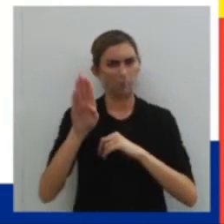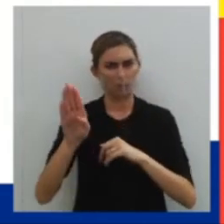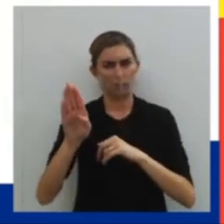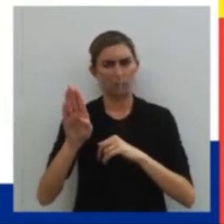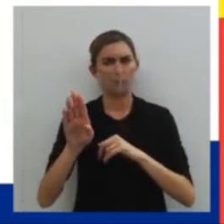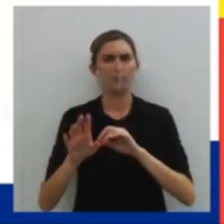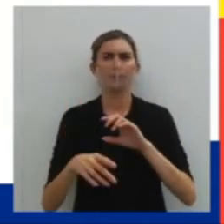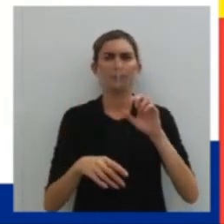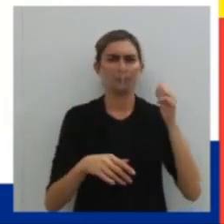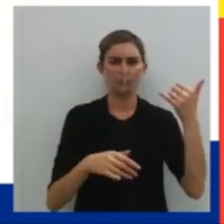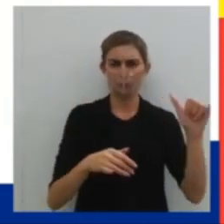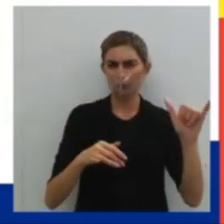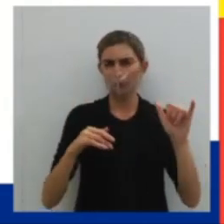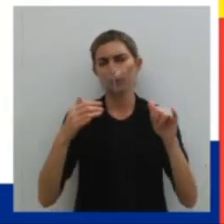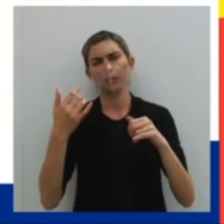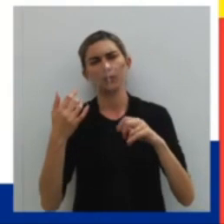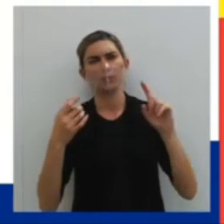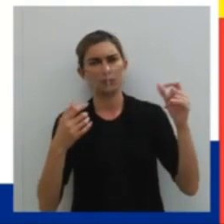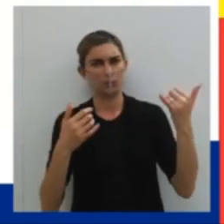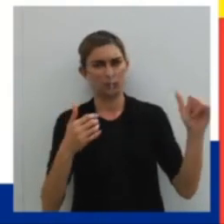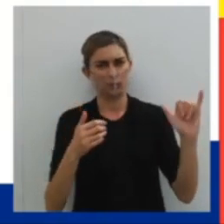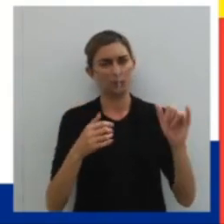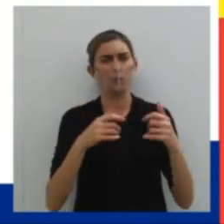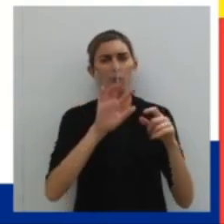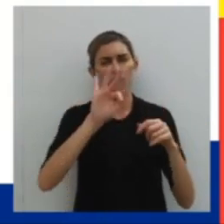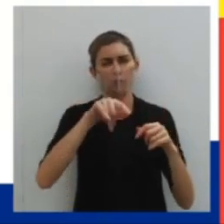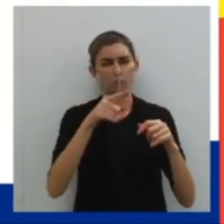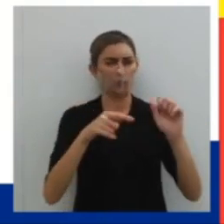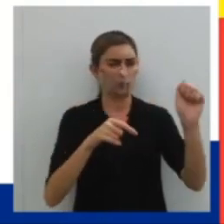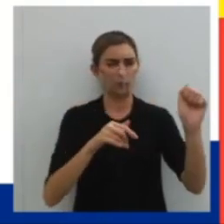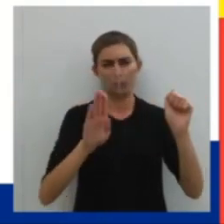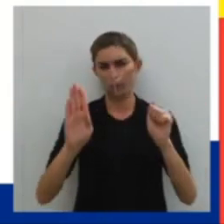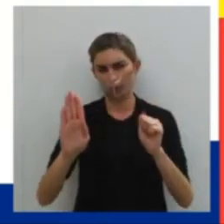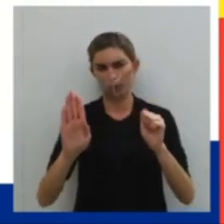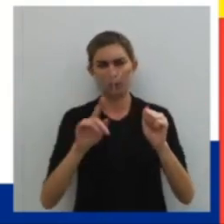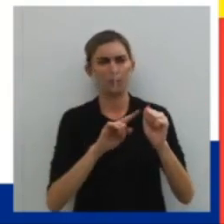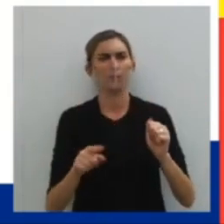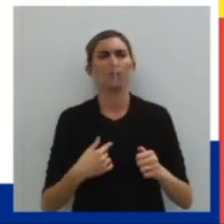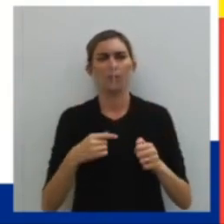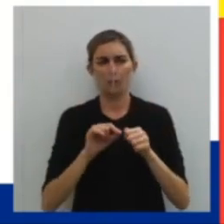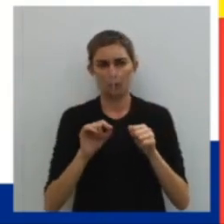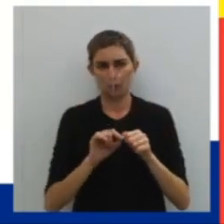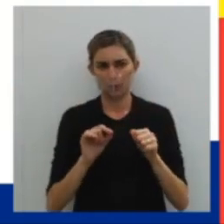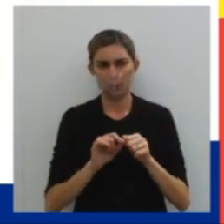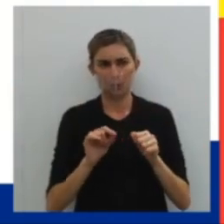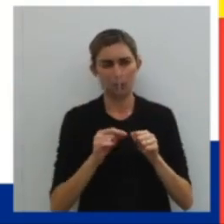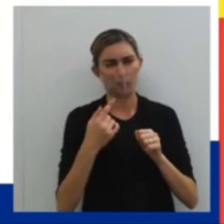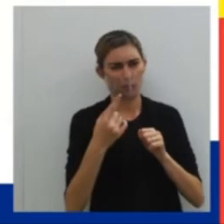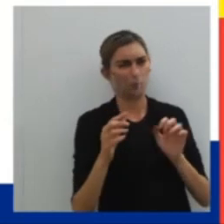B, recebe o nome de função de A em B. Pessoal, eu vou fazer bem,